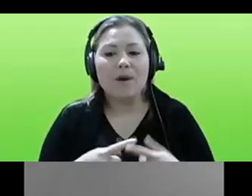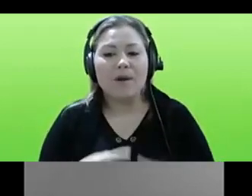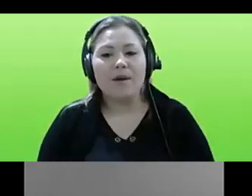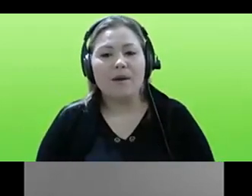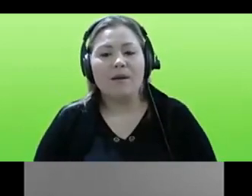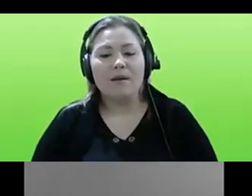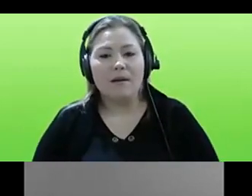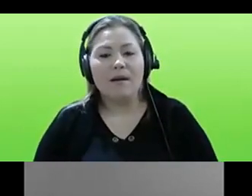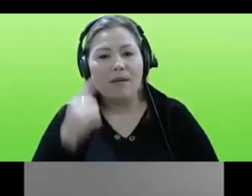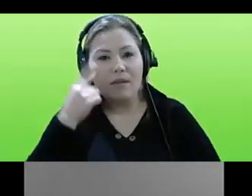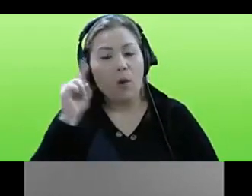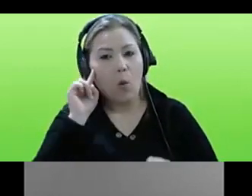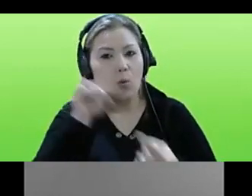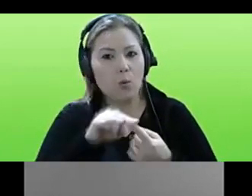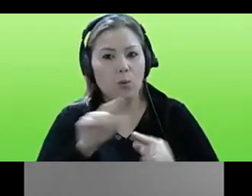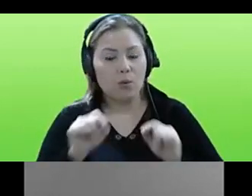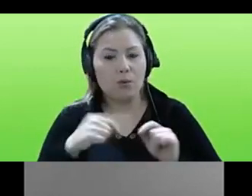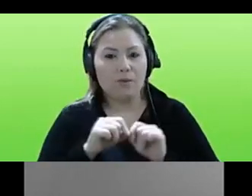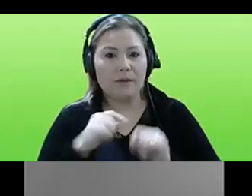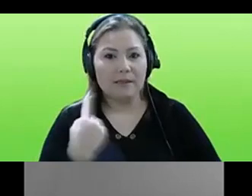a ideia de fazermos...